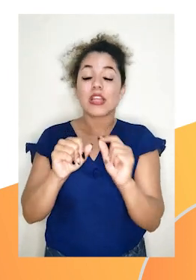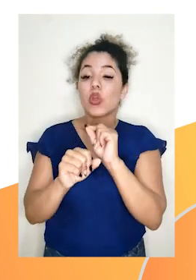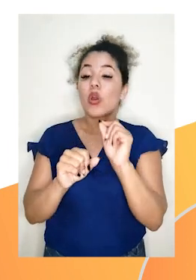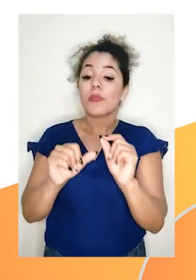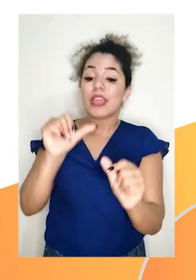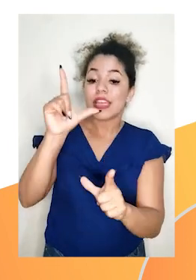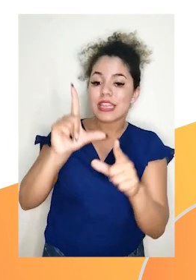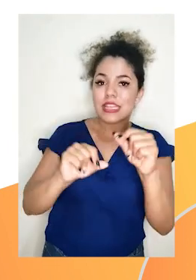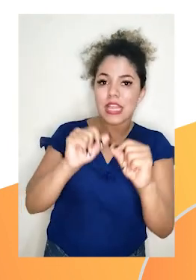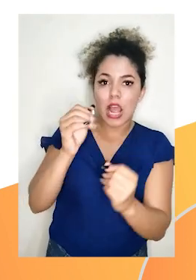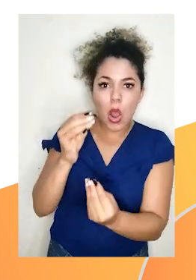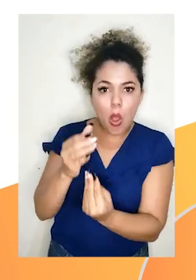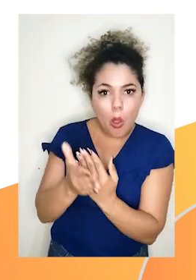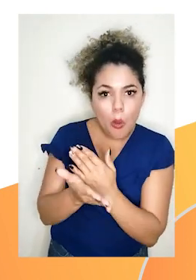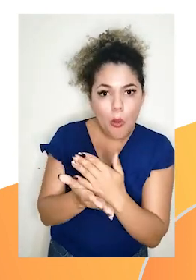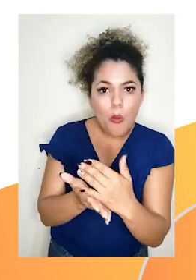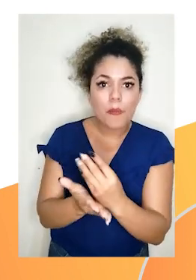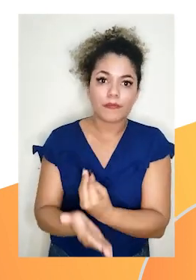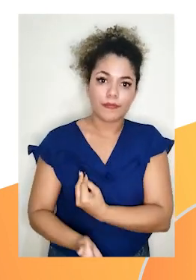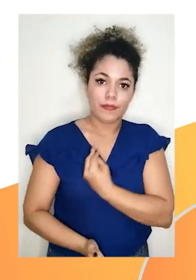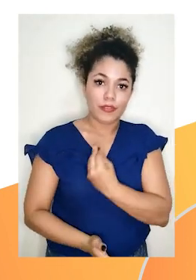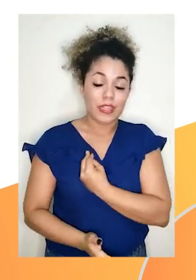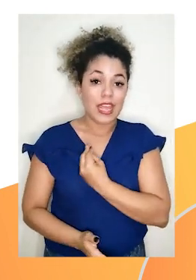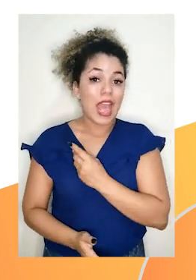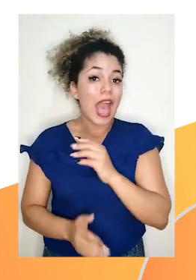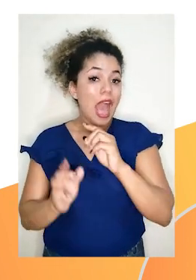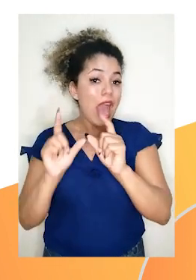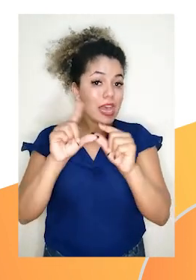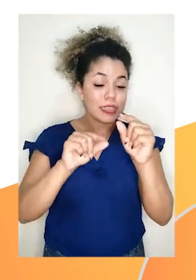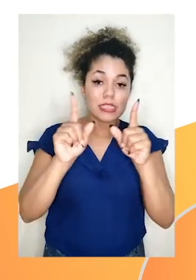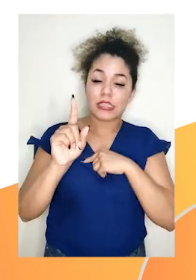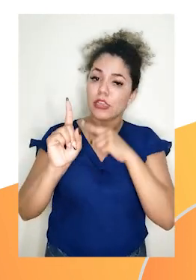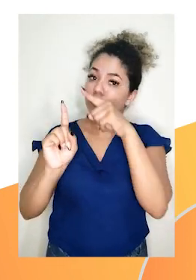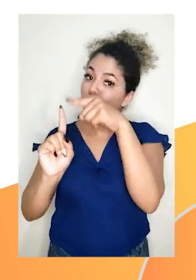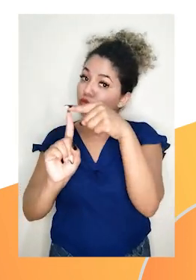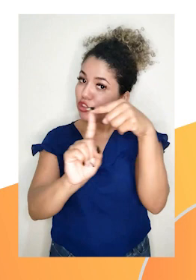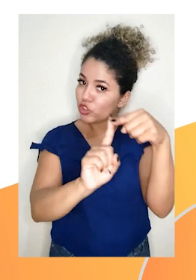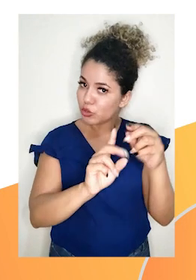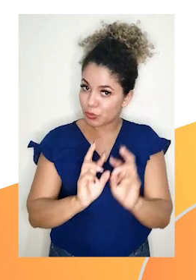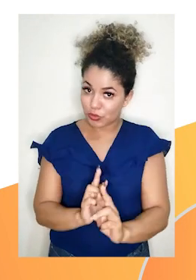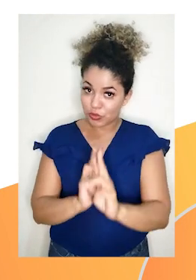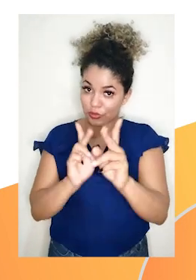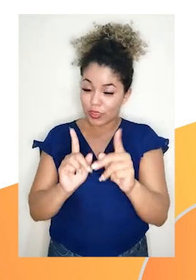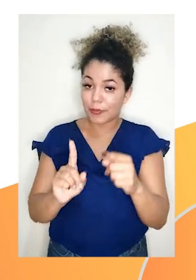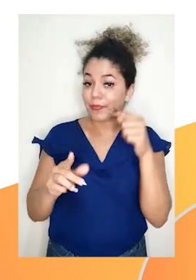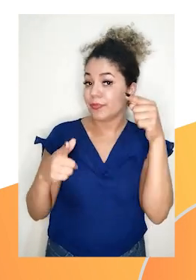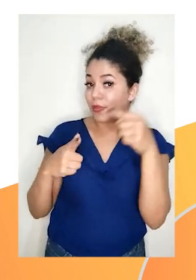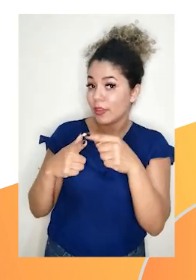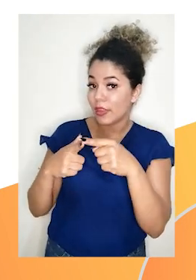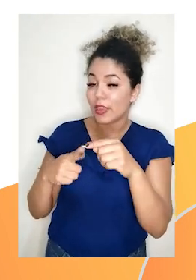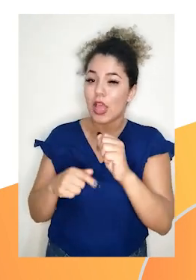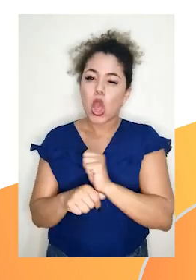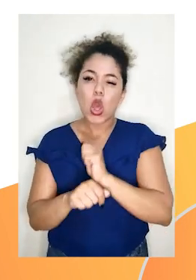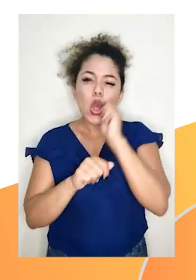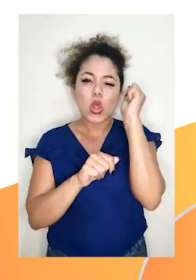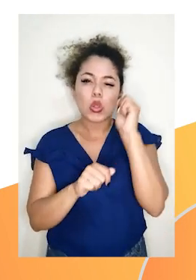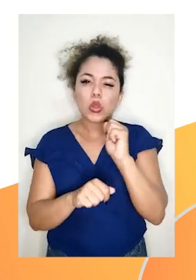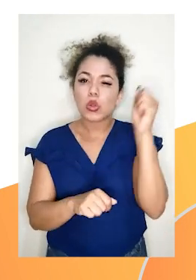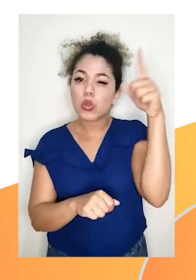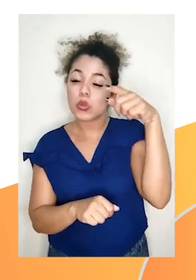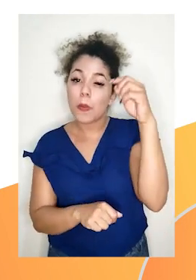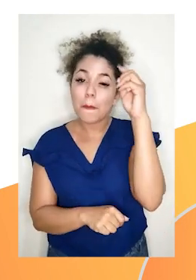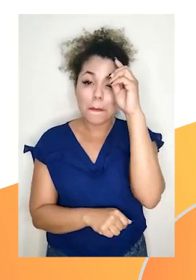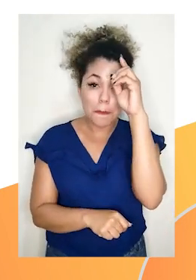inicial. As estrelas podem ser classificadas em diferentes tipos. Nós temos as anãs brancas,